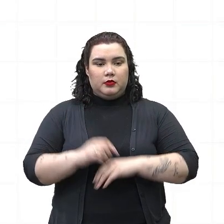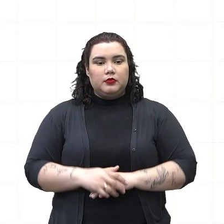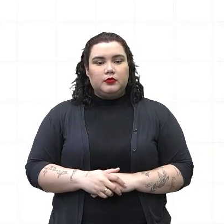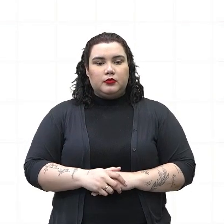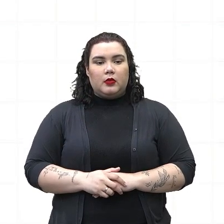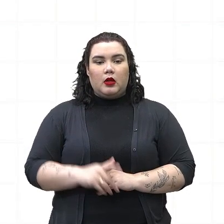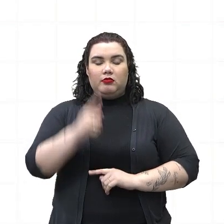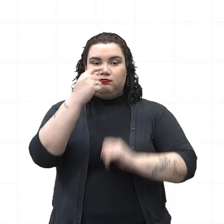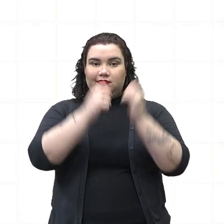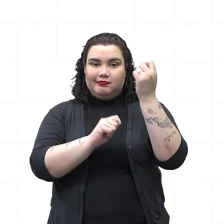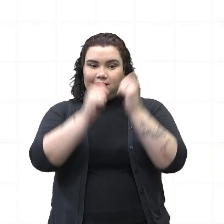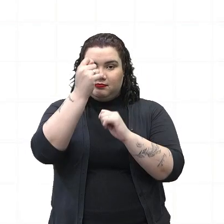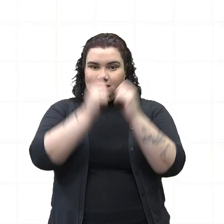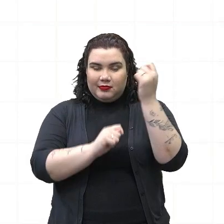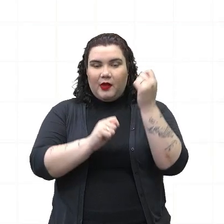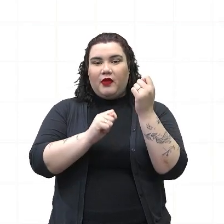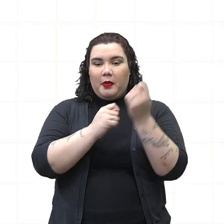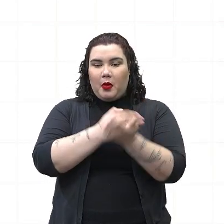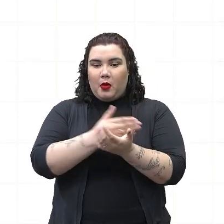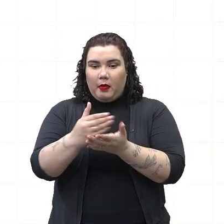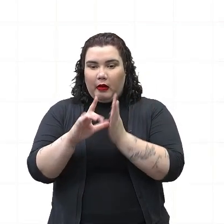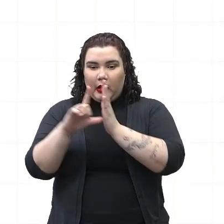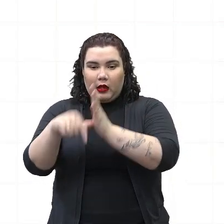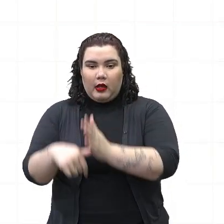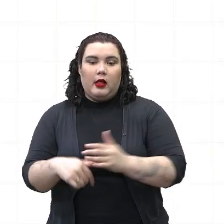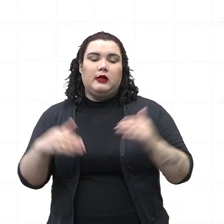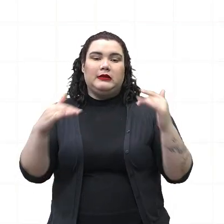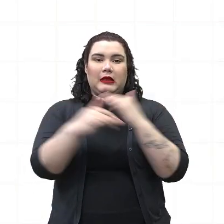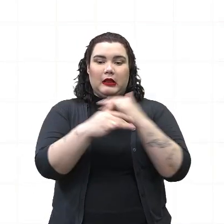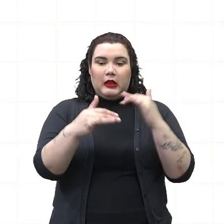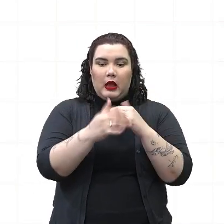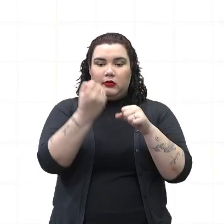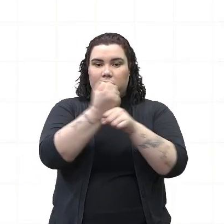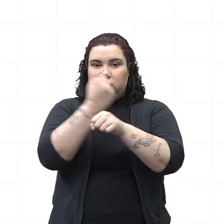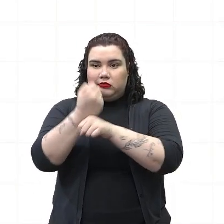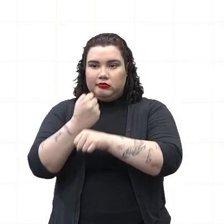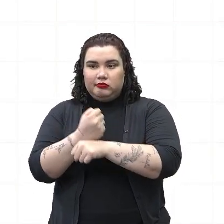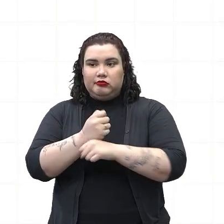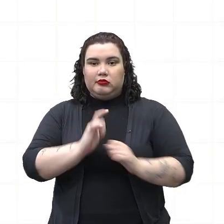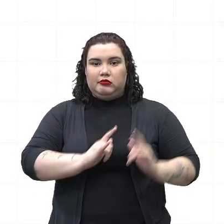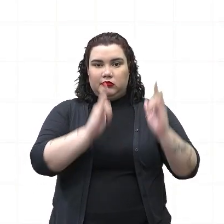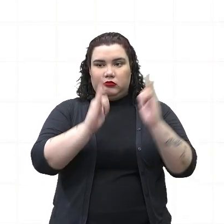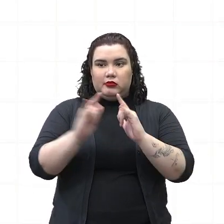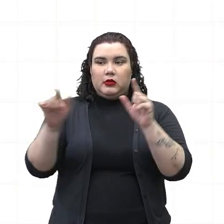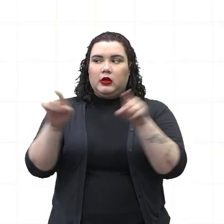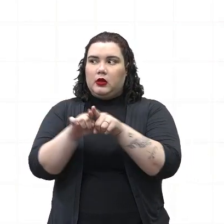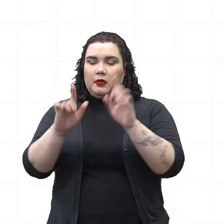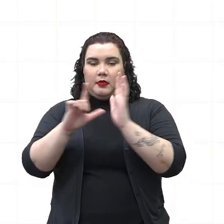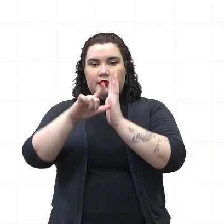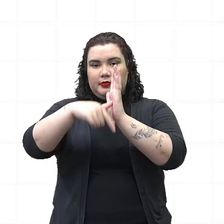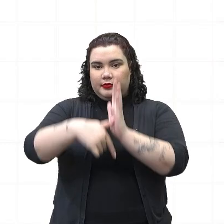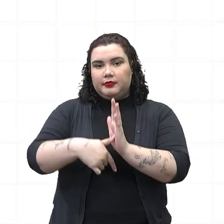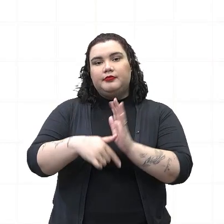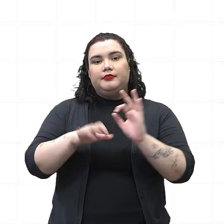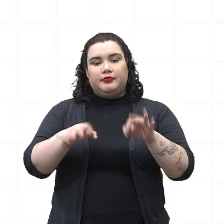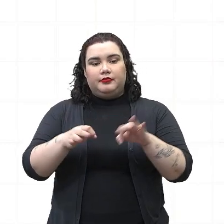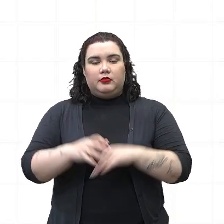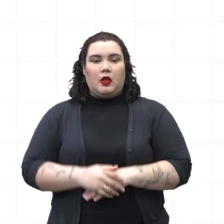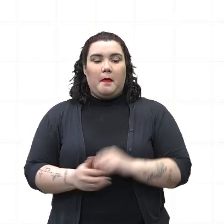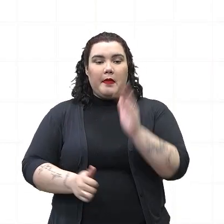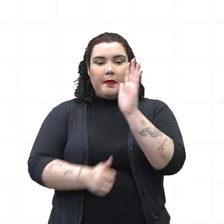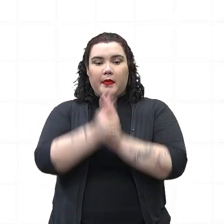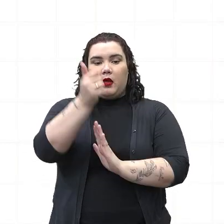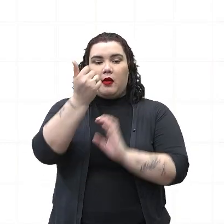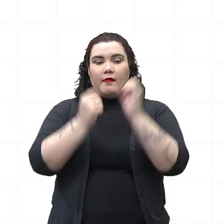a industrialização foi tardia, a urbanização também foi tardia, né? A gente tem ali as primeiras fábricas chegando no Brasil,